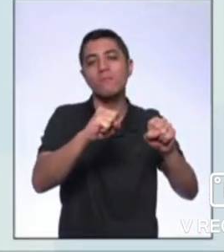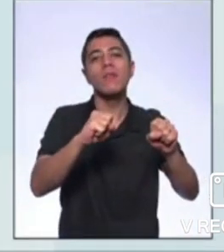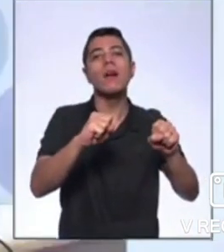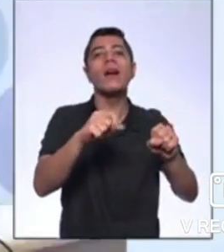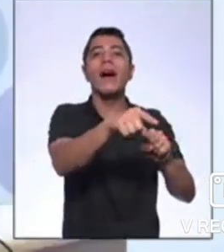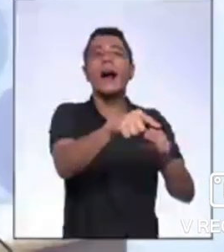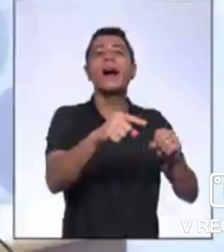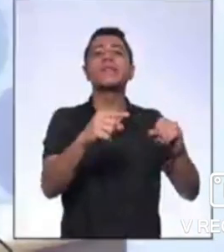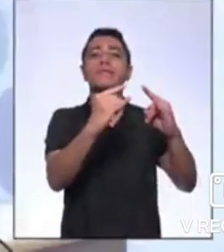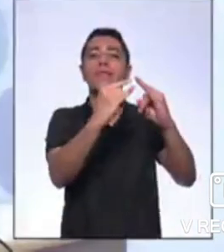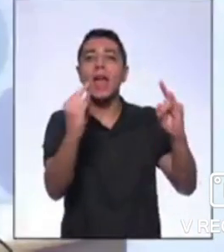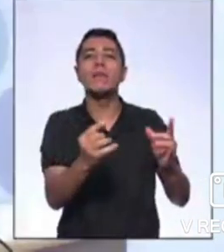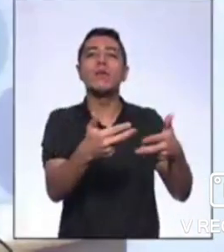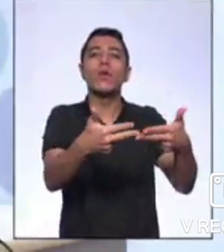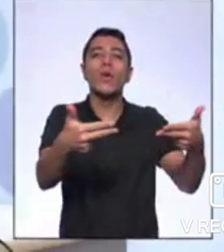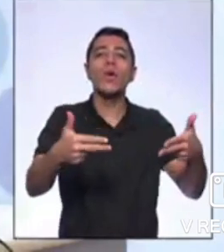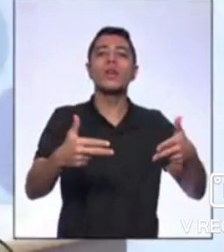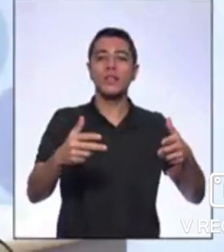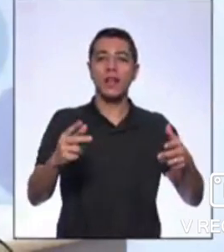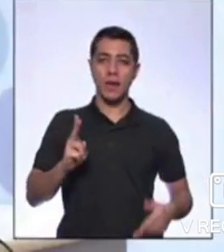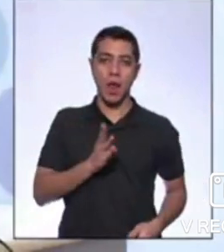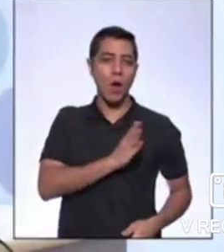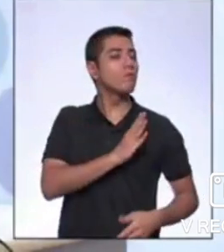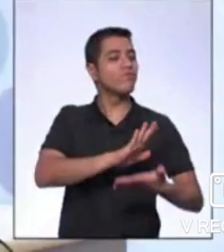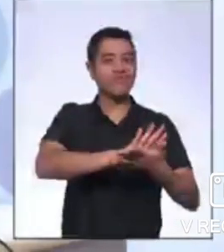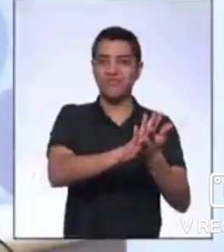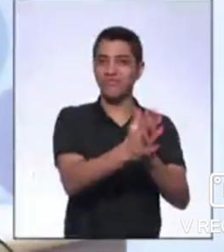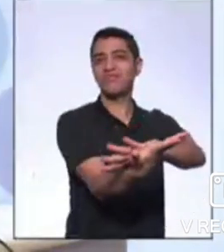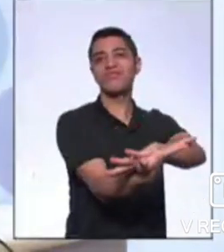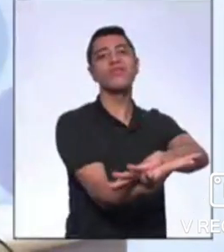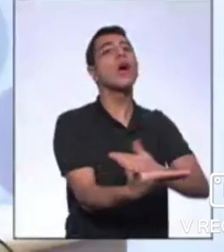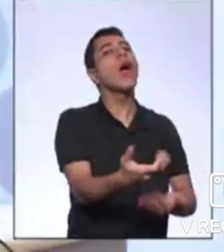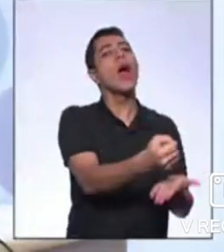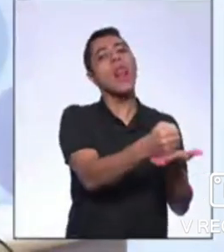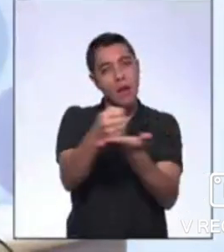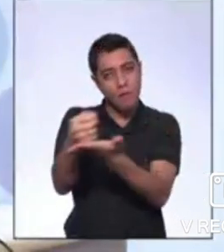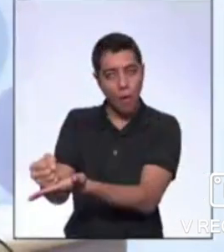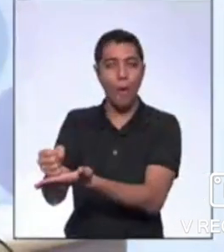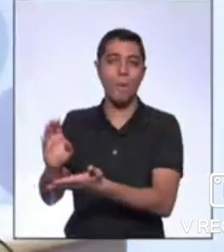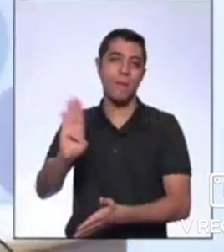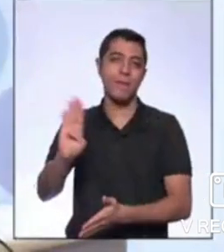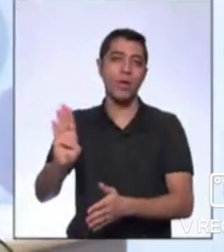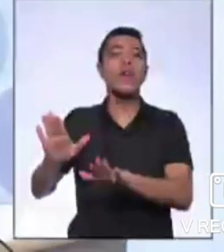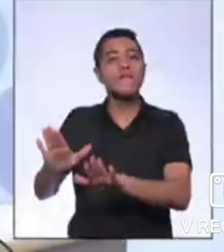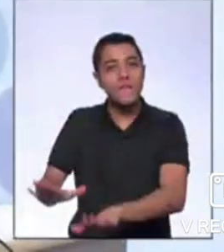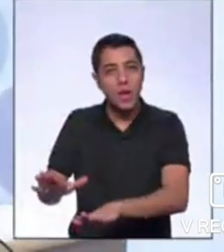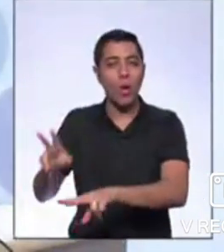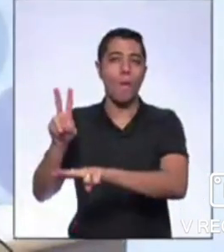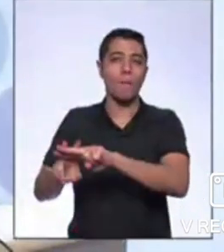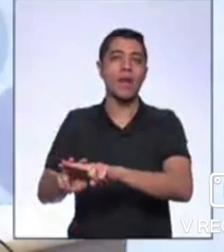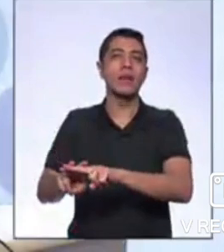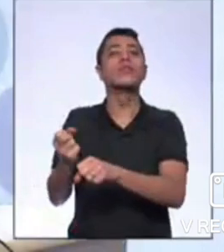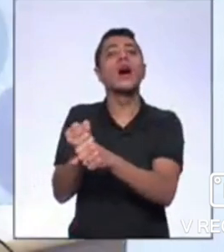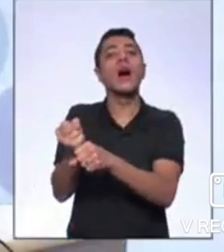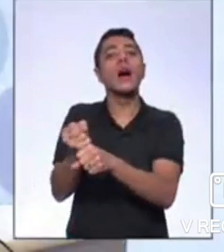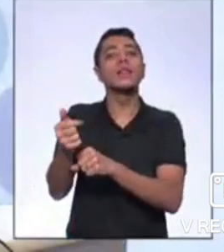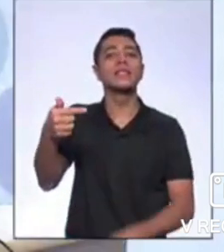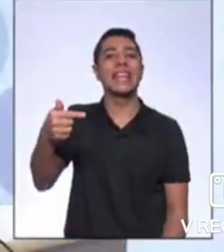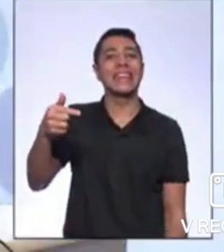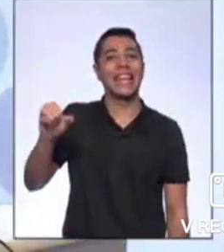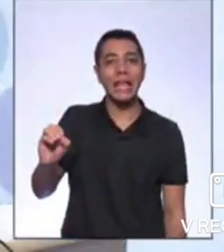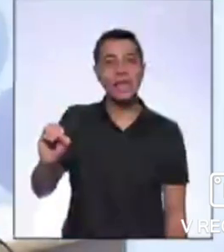Carlos pontuou, durou 70 anos. Então, depois que acaba o cativeiro da Babilônia, que vai